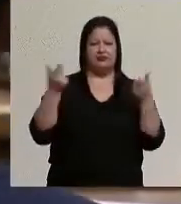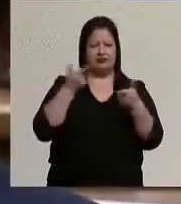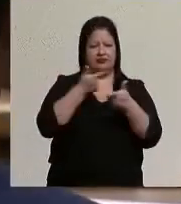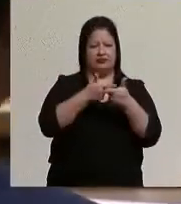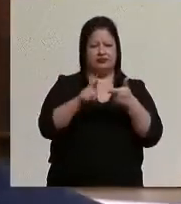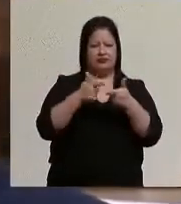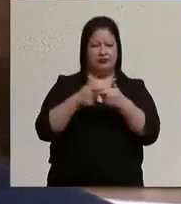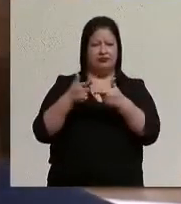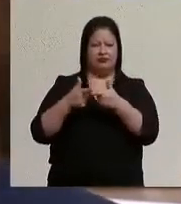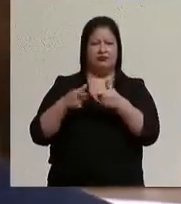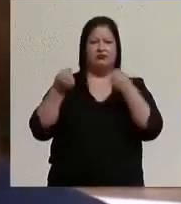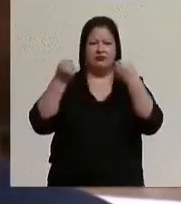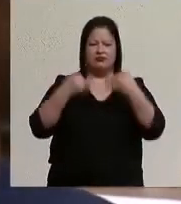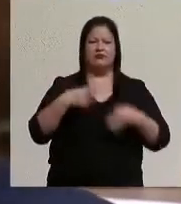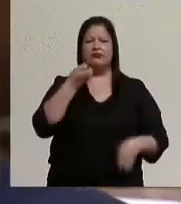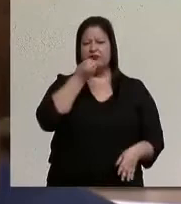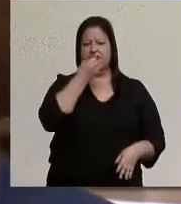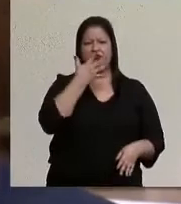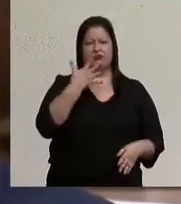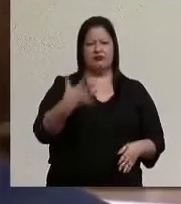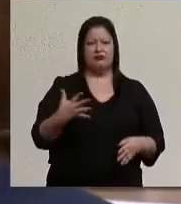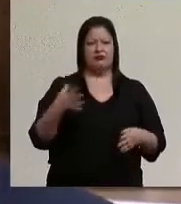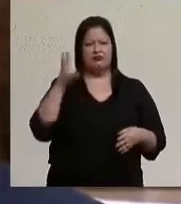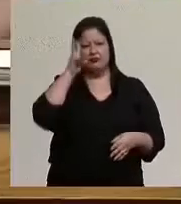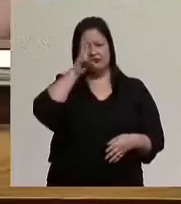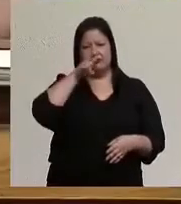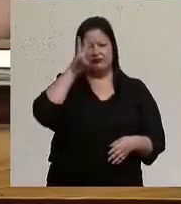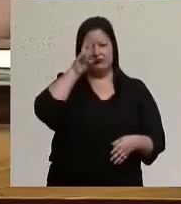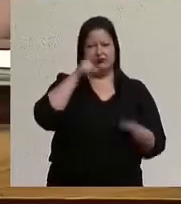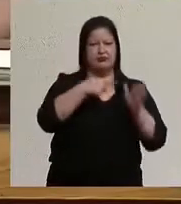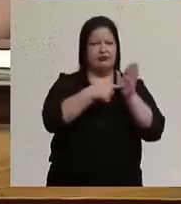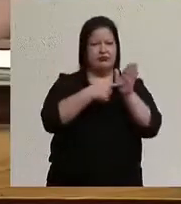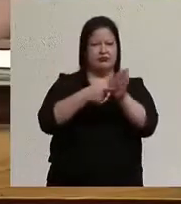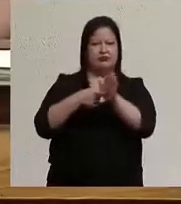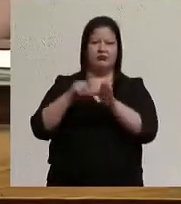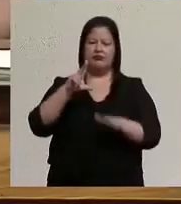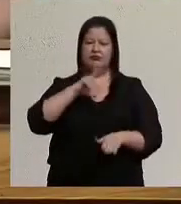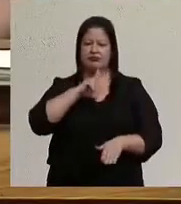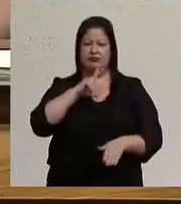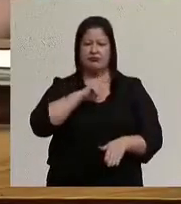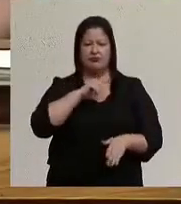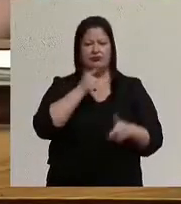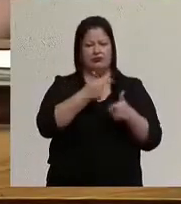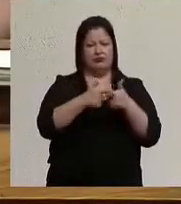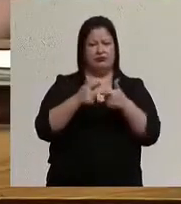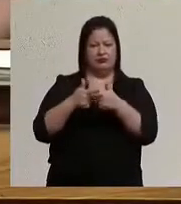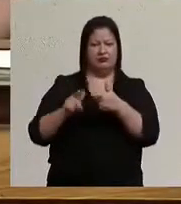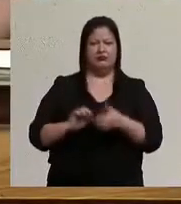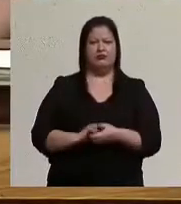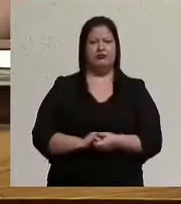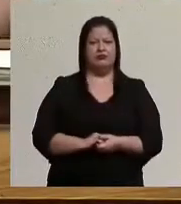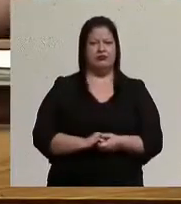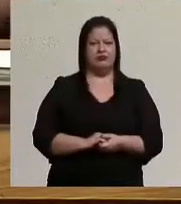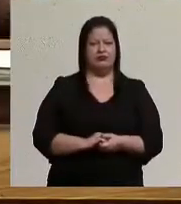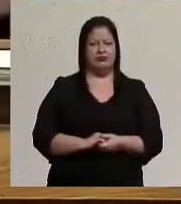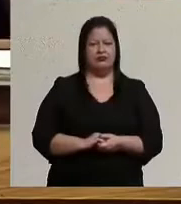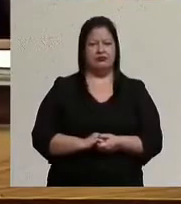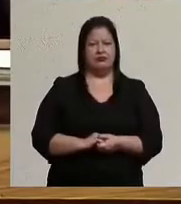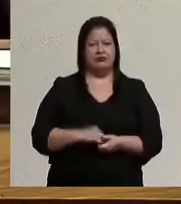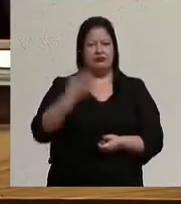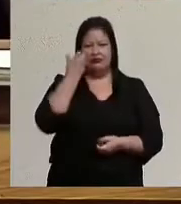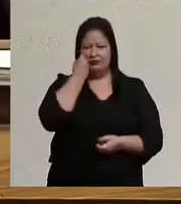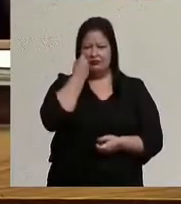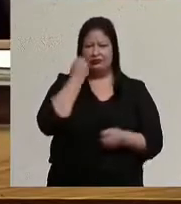problema achei legal você da sua parte falar né contar essa história aí os que você teve ou não mas não sei porque